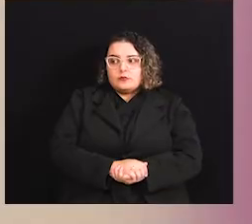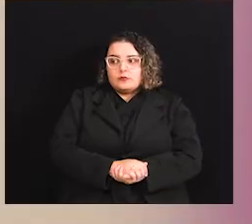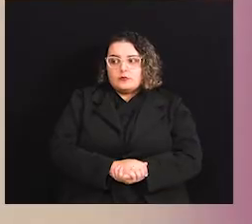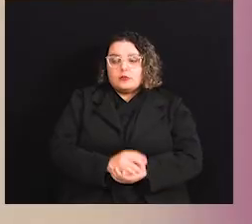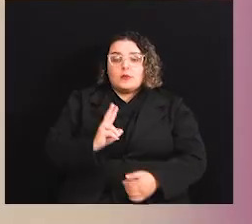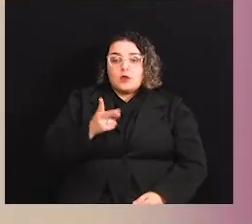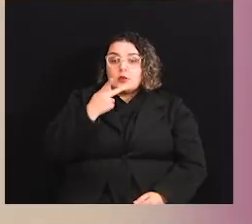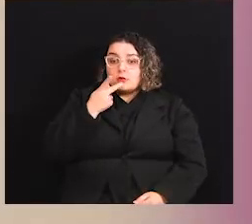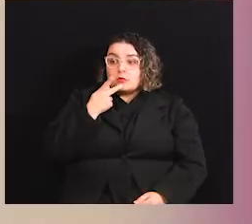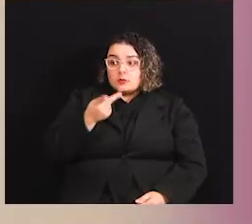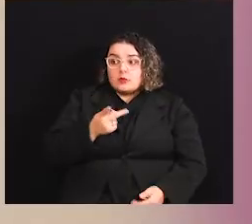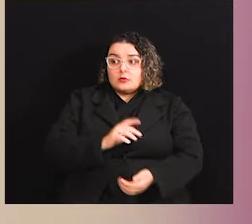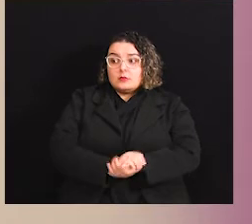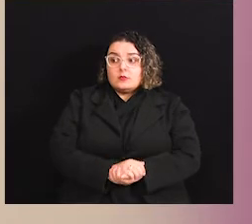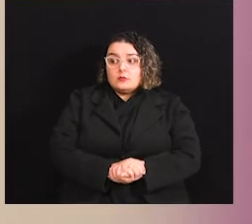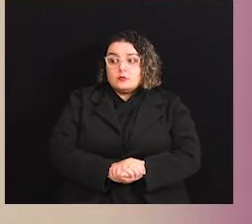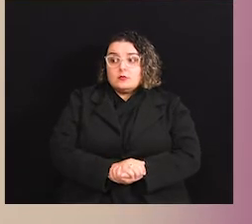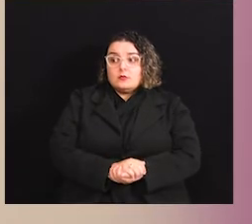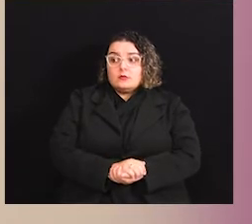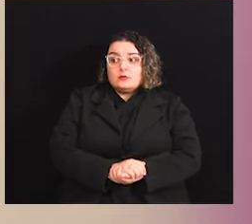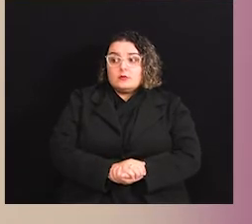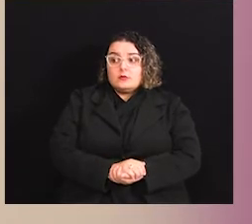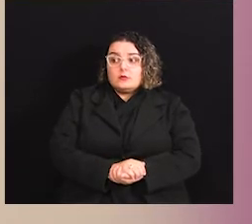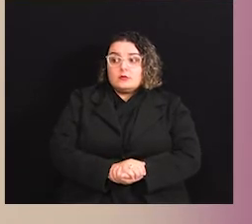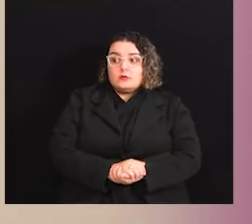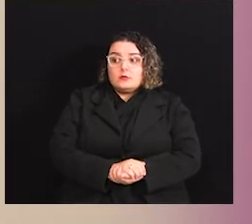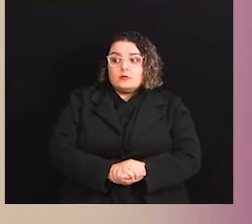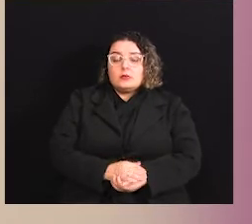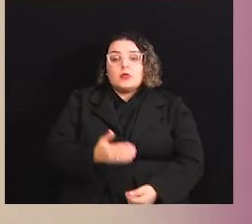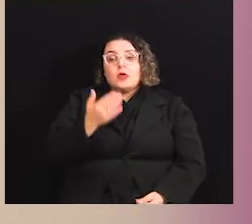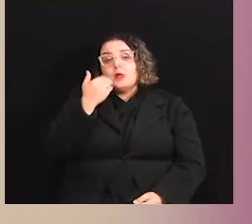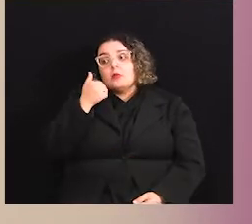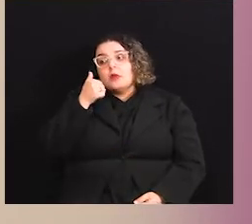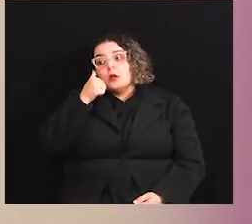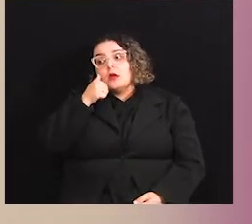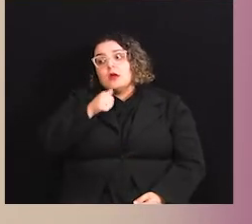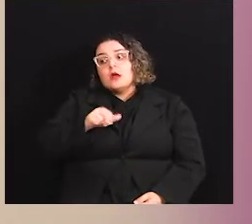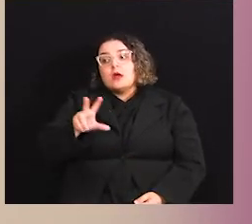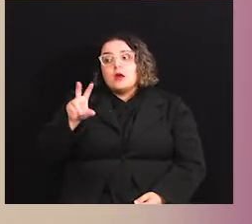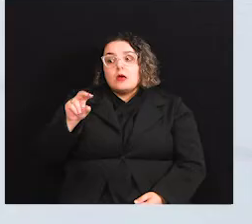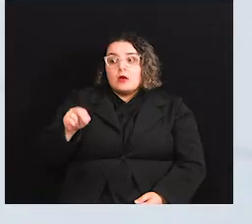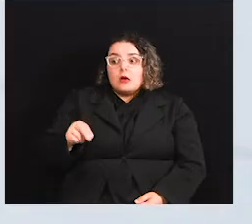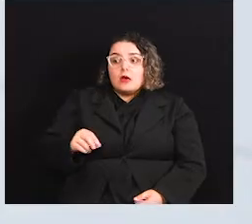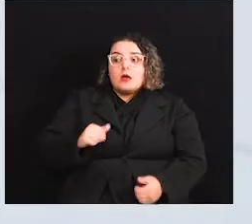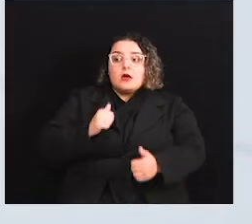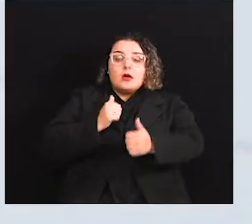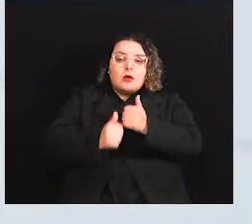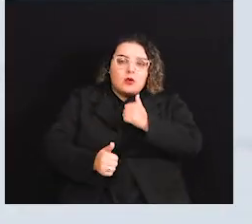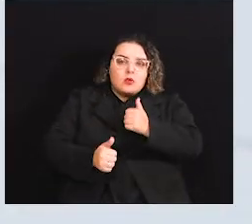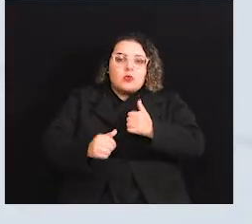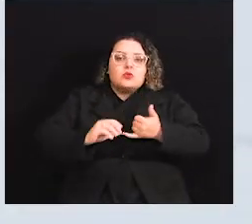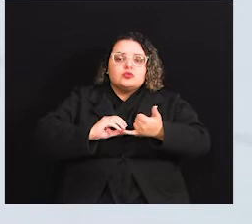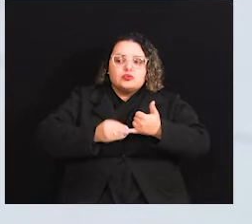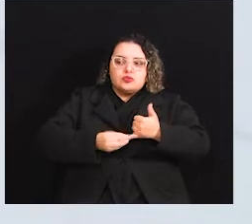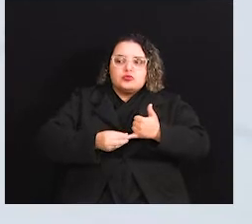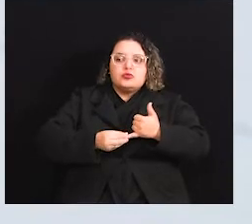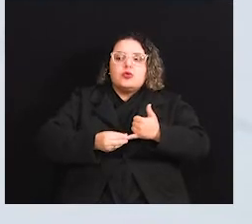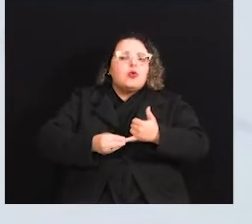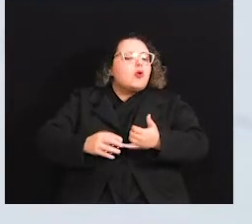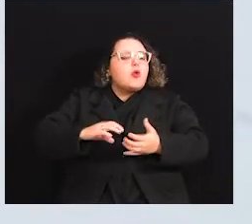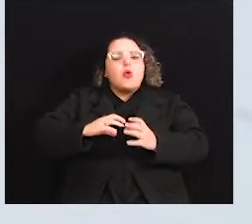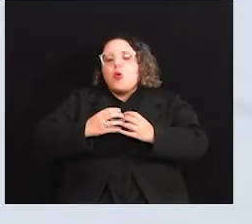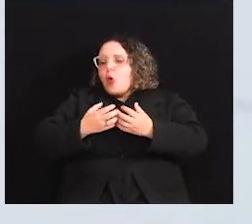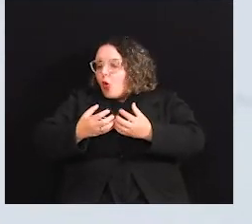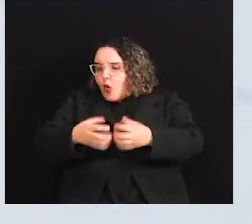Eu sempre falo, aquela boa e velha alimentação da avó. Arroz, feijão, carne, frango, peixe, verduras, legumes, ovo cozido,